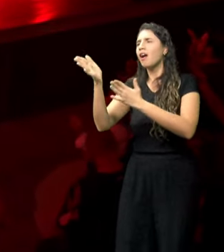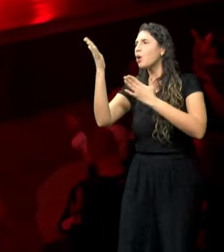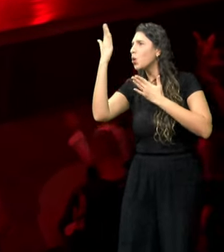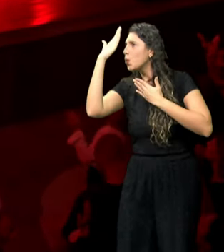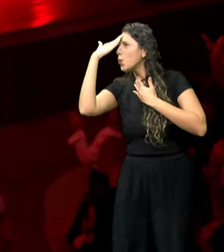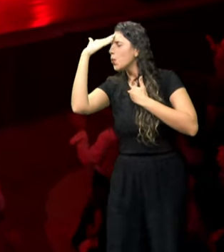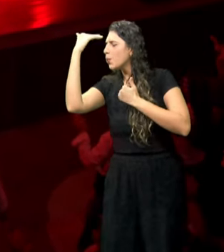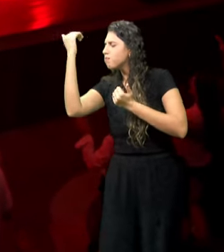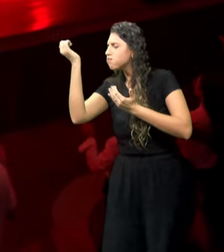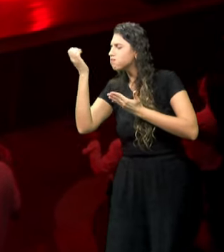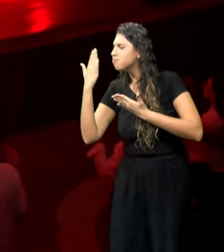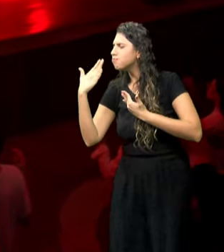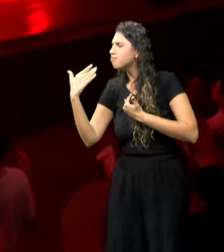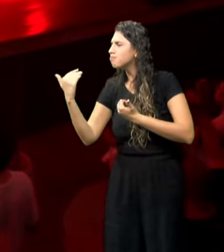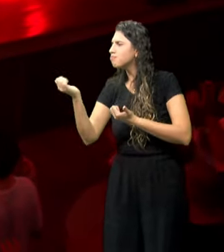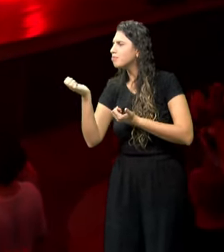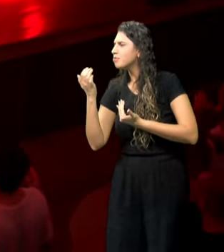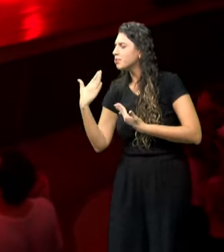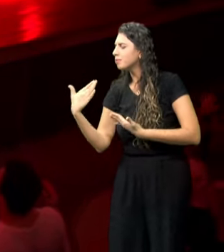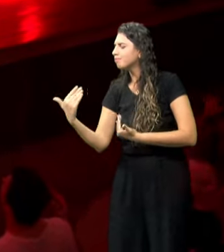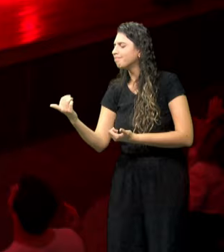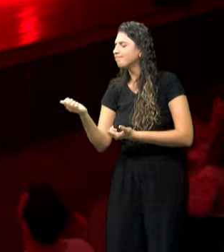A honra,